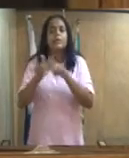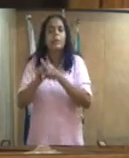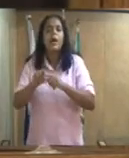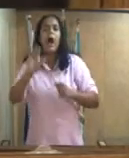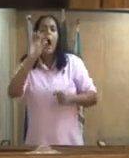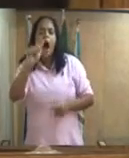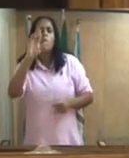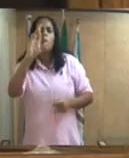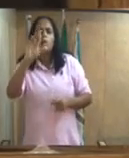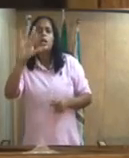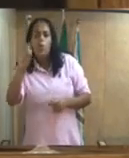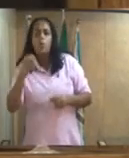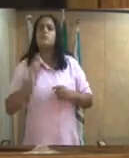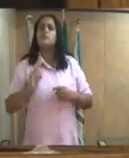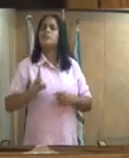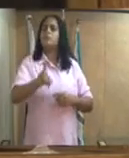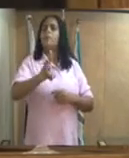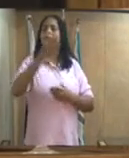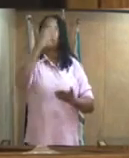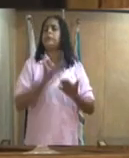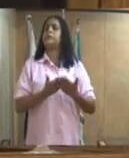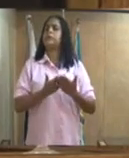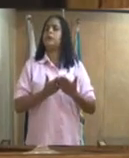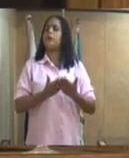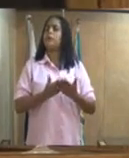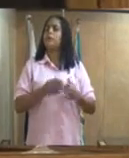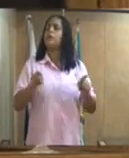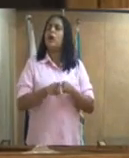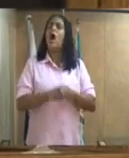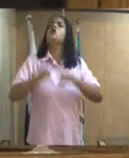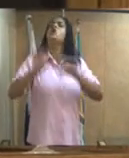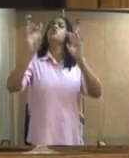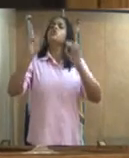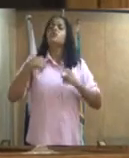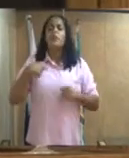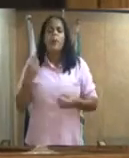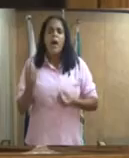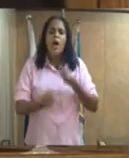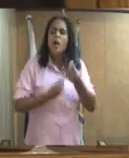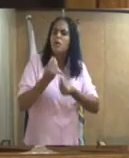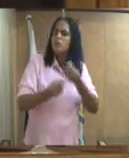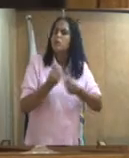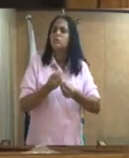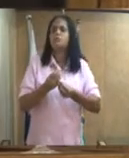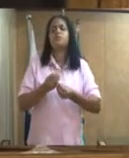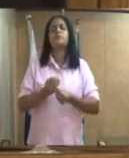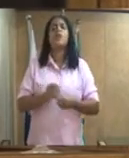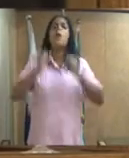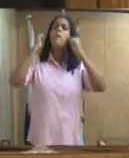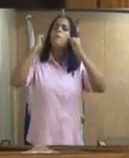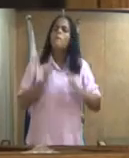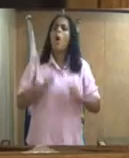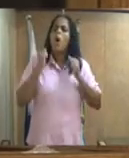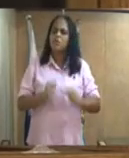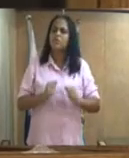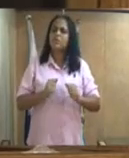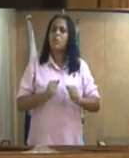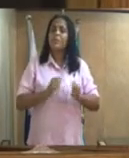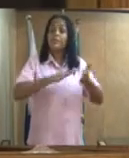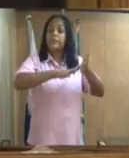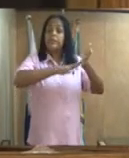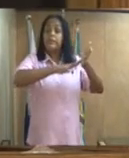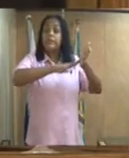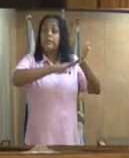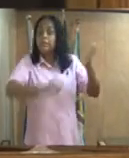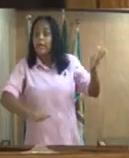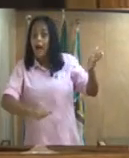Sigo acreditando. Alimento a esperança de que realmente possam tirar do papel